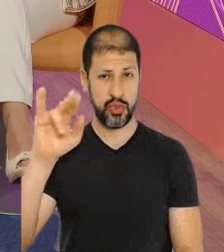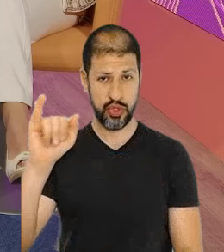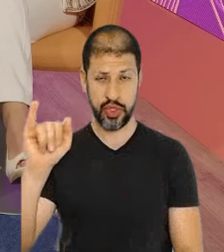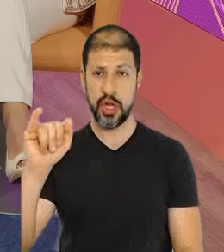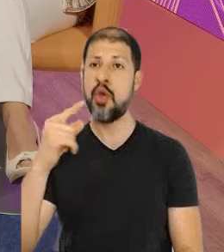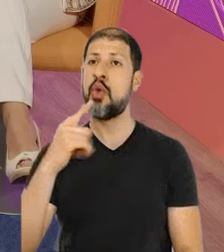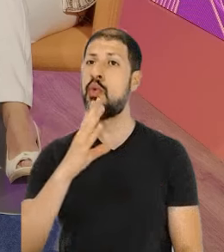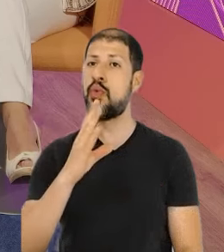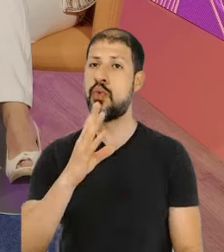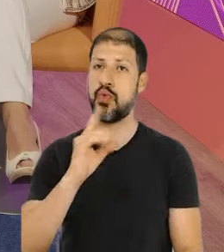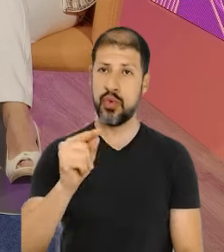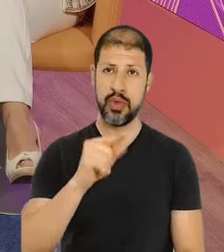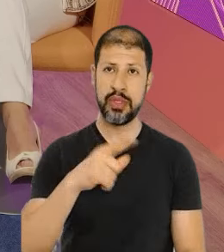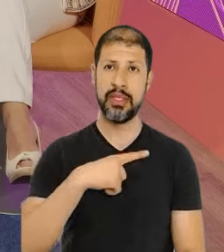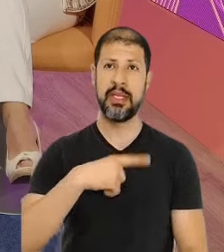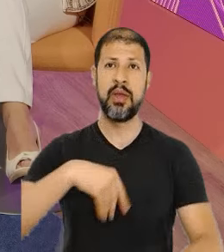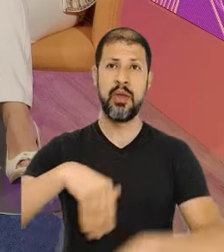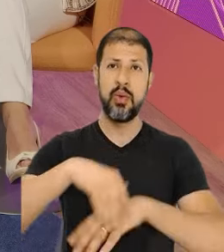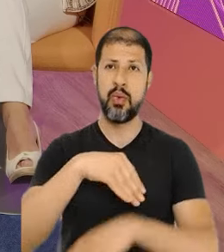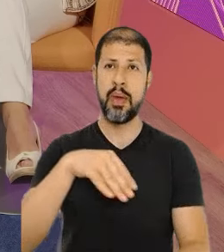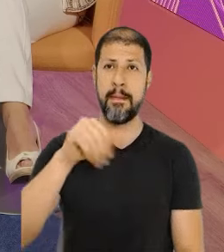Maro Vicente